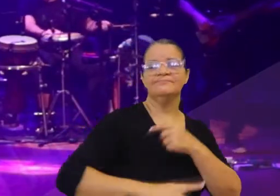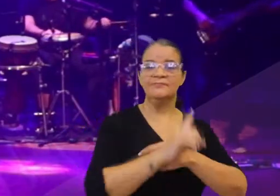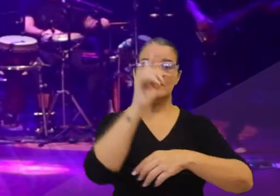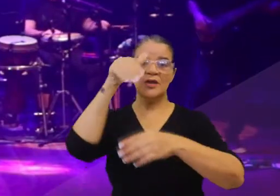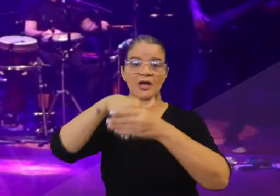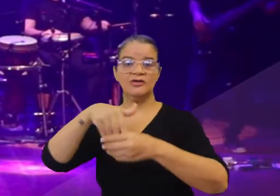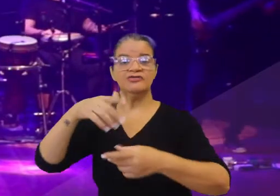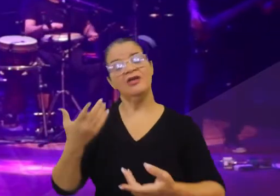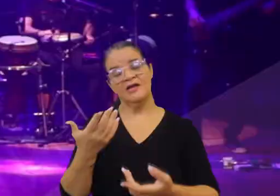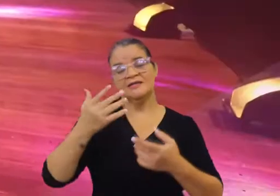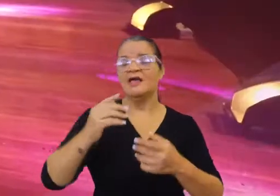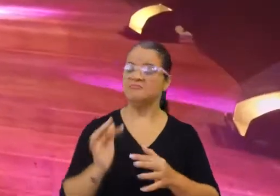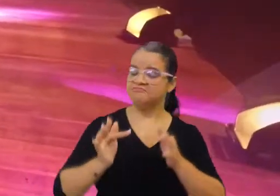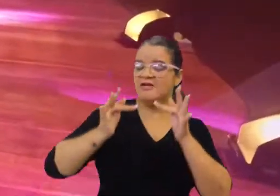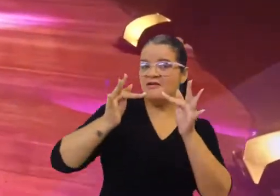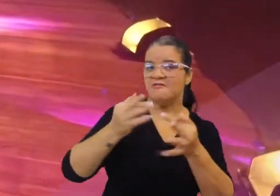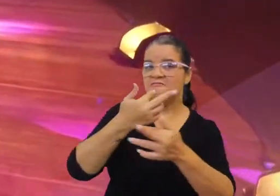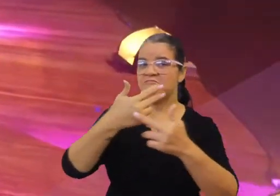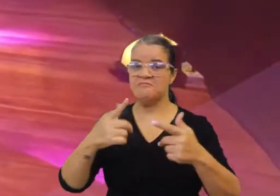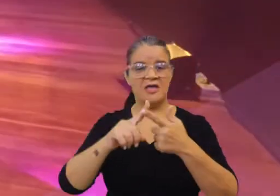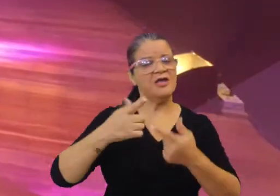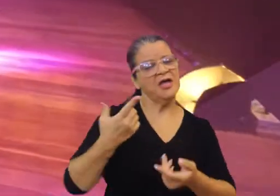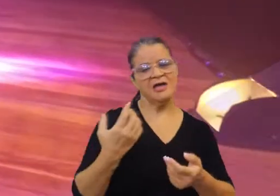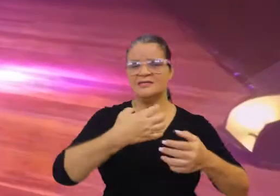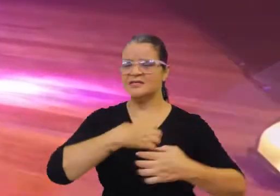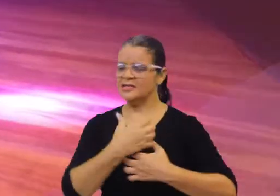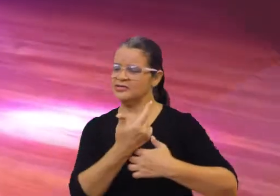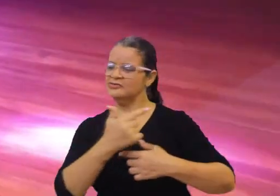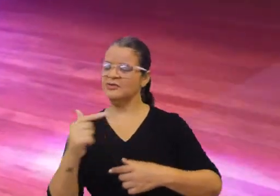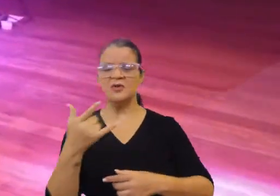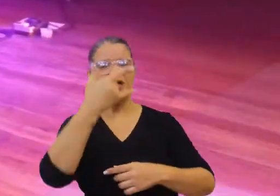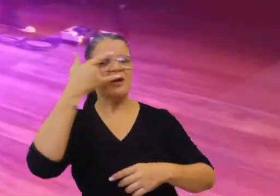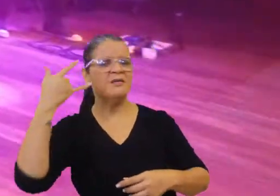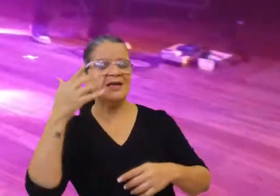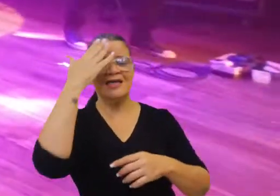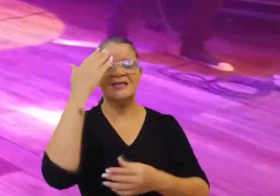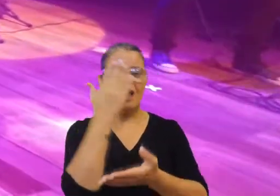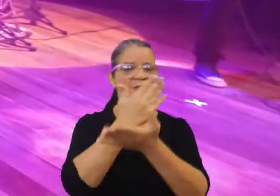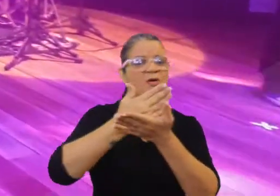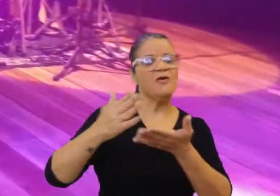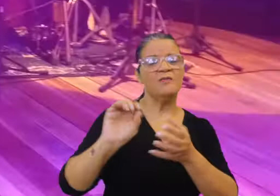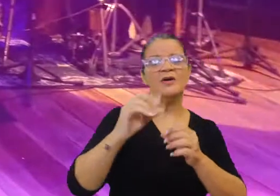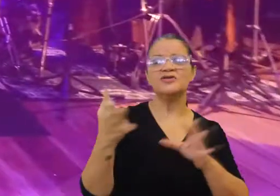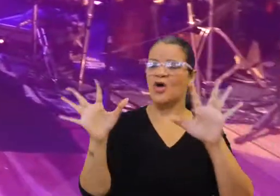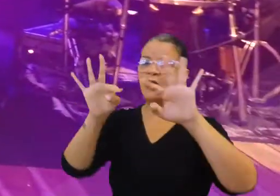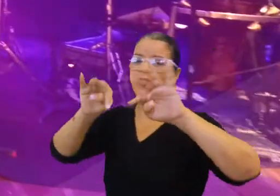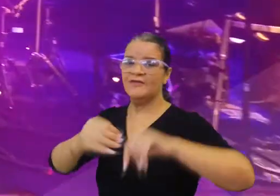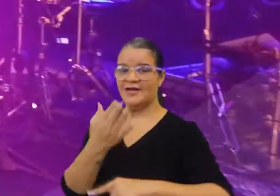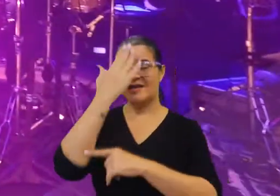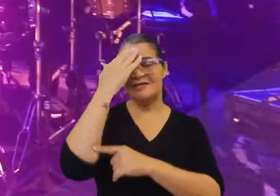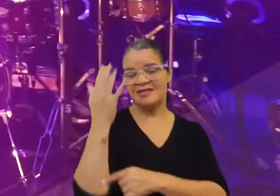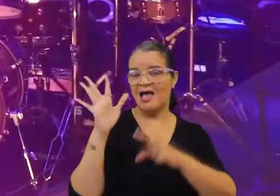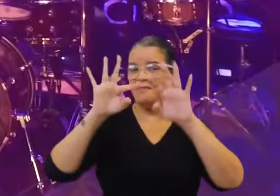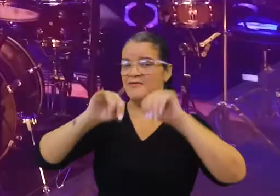De ombro, de banda, não há mais regras nem sentidos para a ambição. Quem sabe um começo ou fim, quem sabe